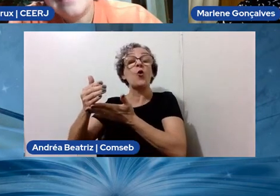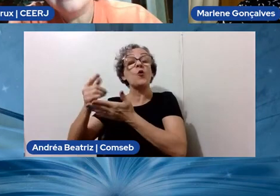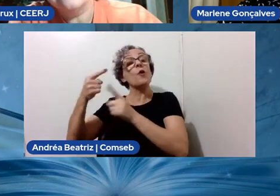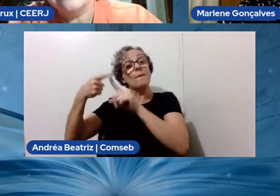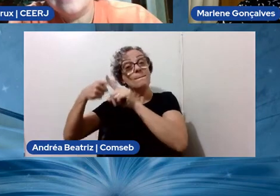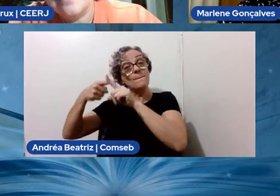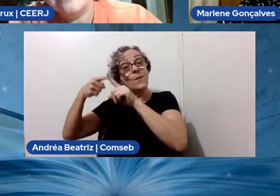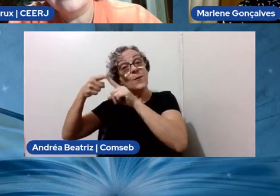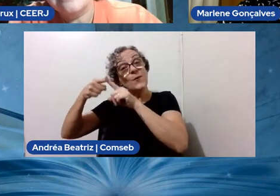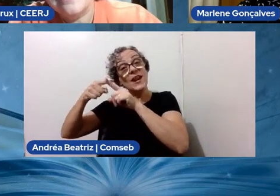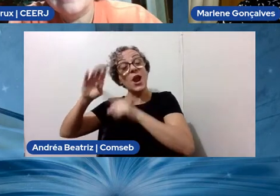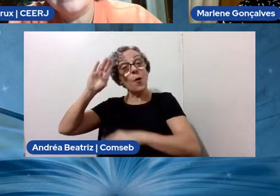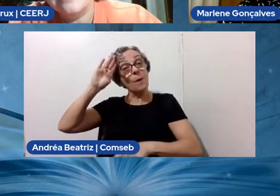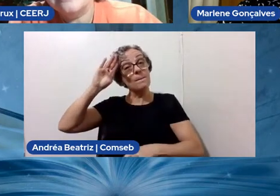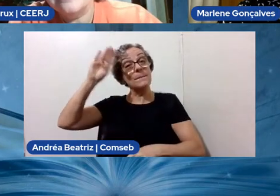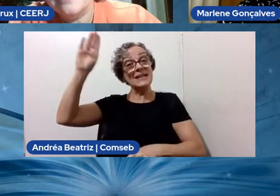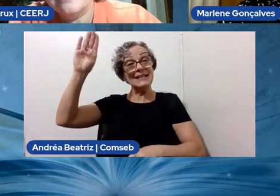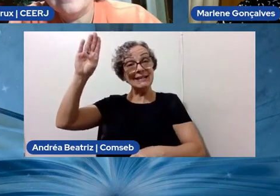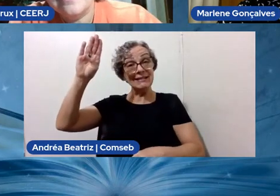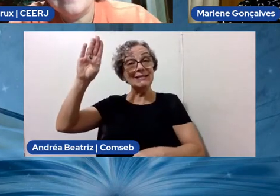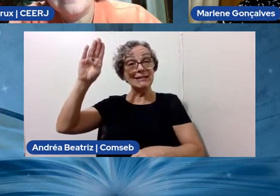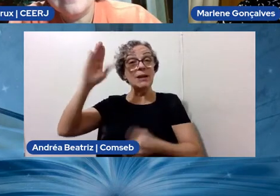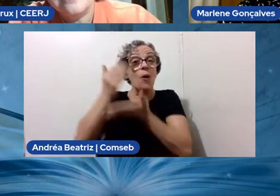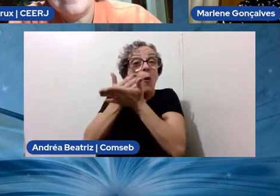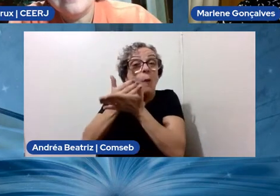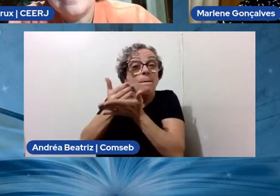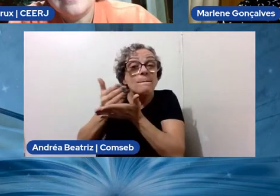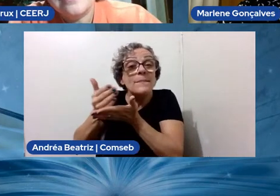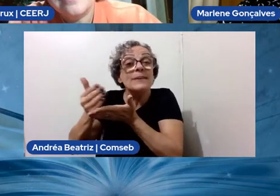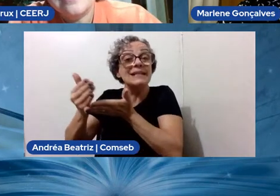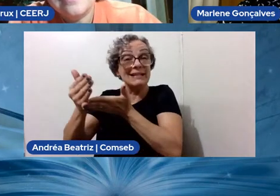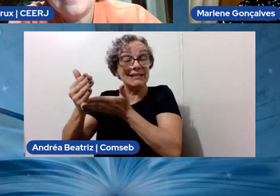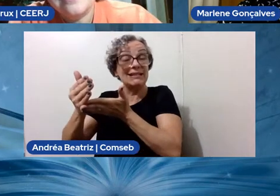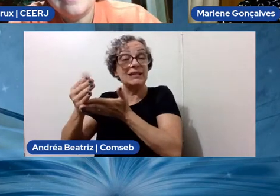princípio espiritual, que se foi formando uma energia